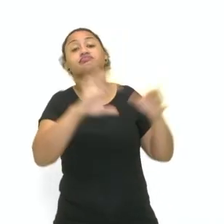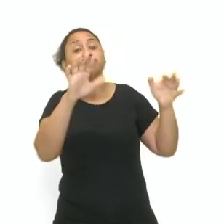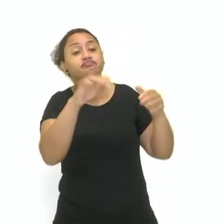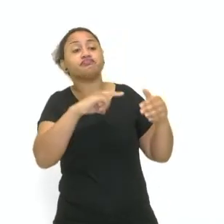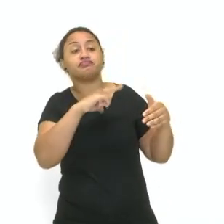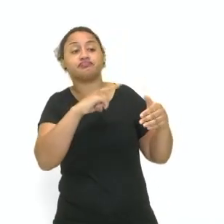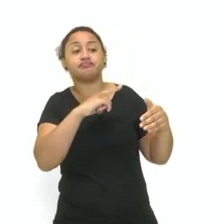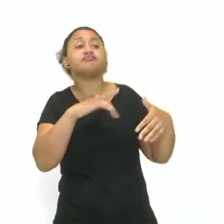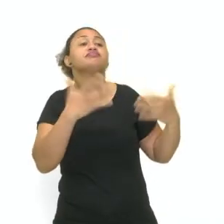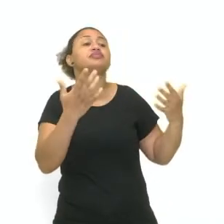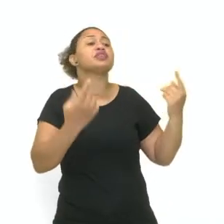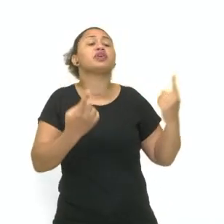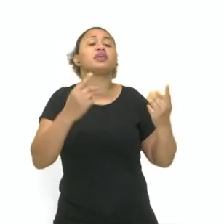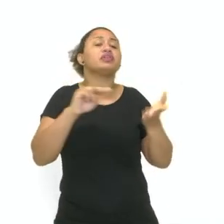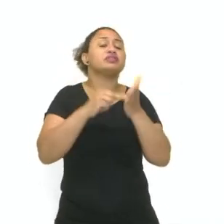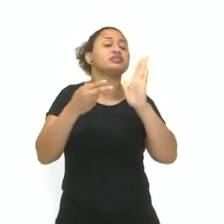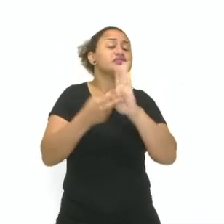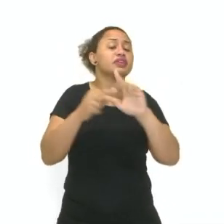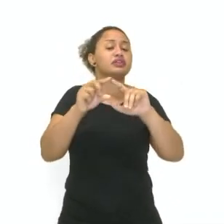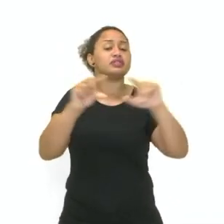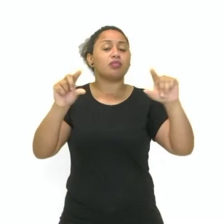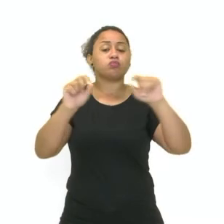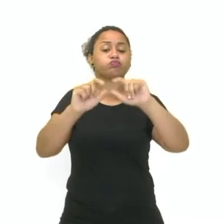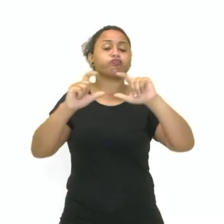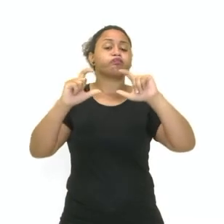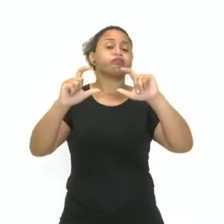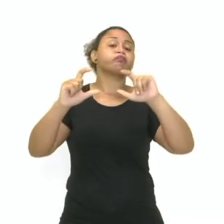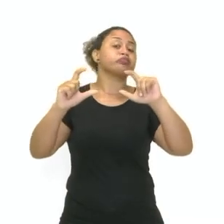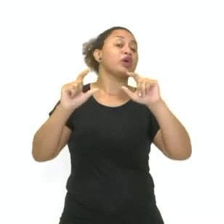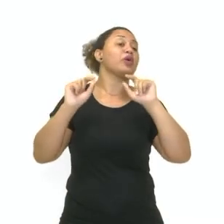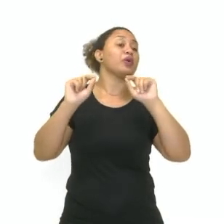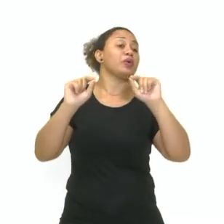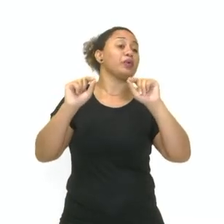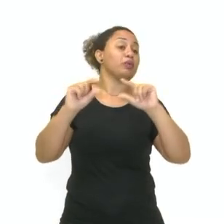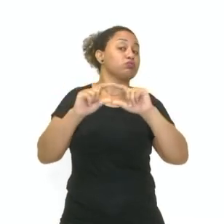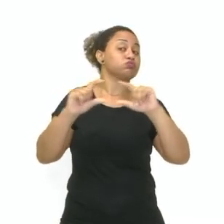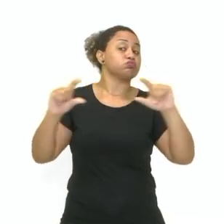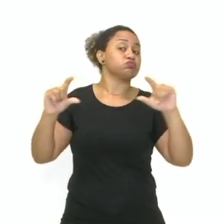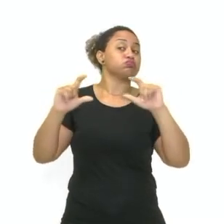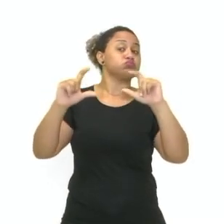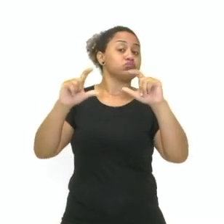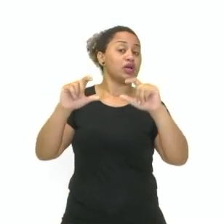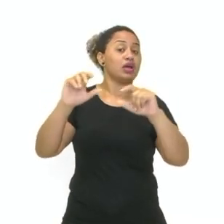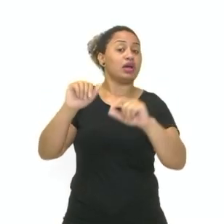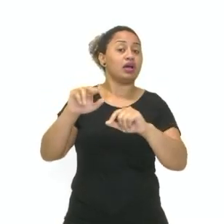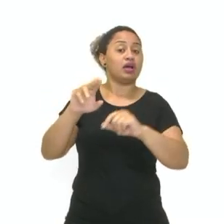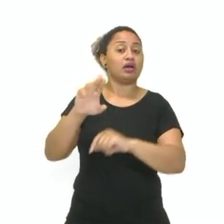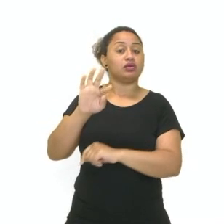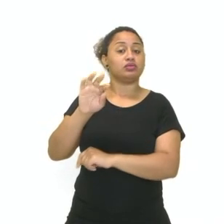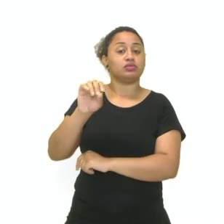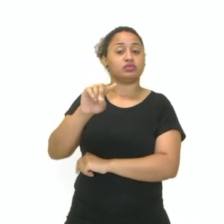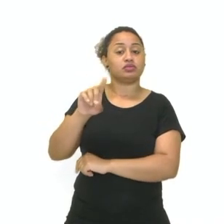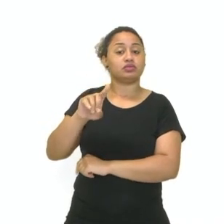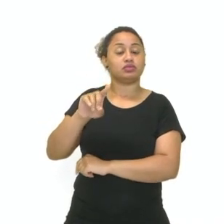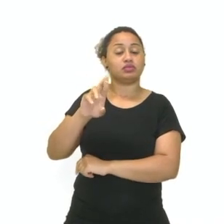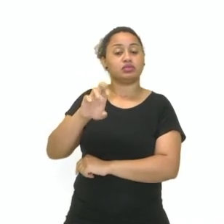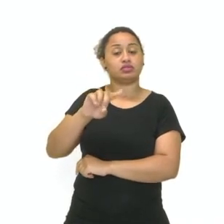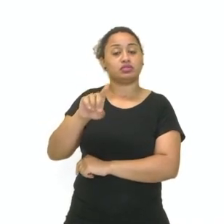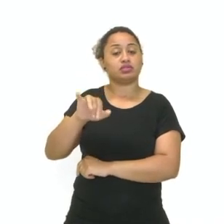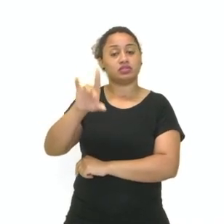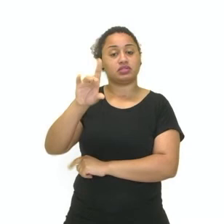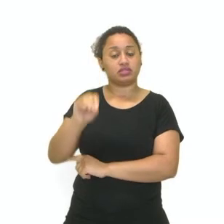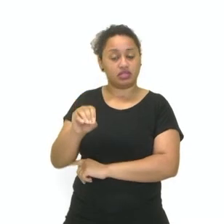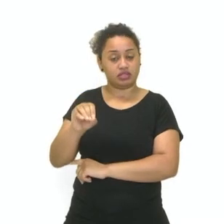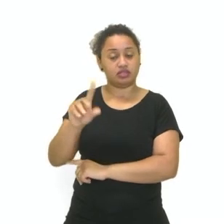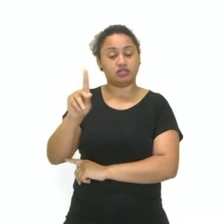prepostos. Qual é o efeito de sentido das palavras em negrito? Em negrito eu tenho autorizados e prepostos. Então,